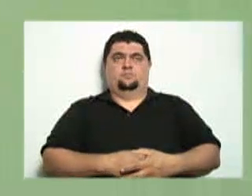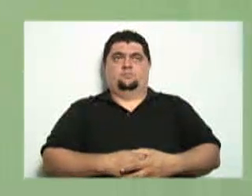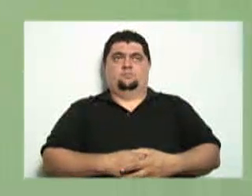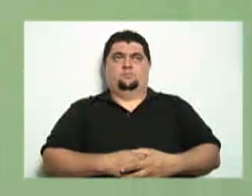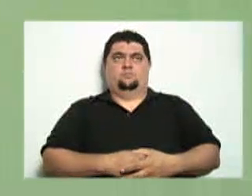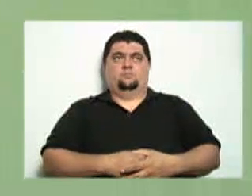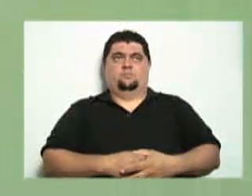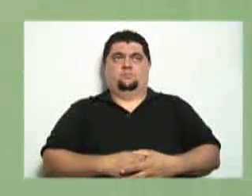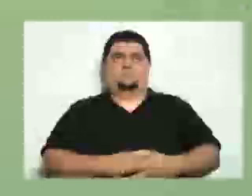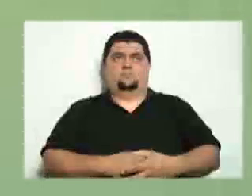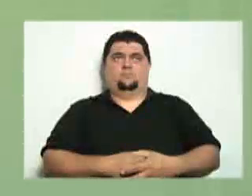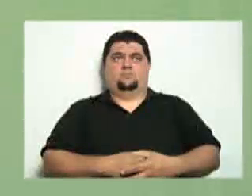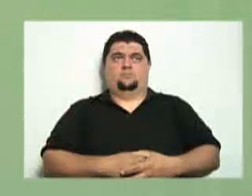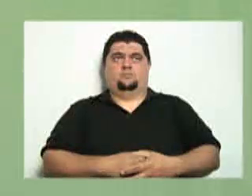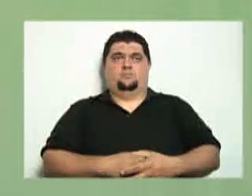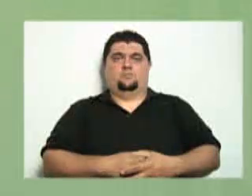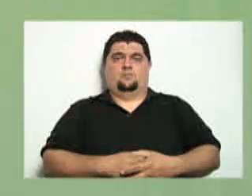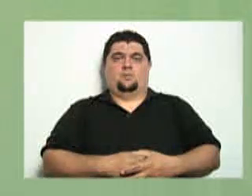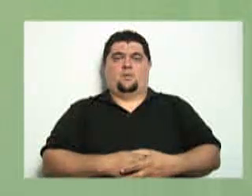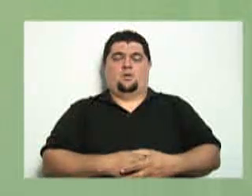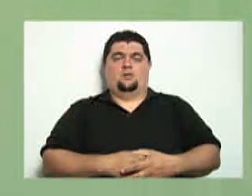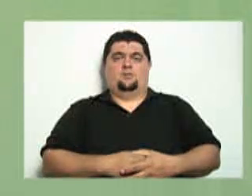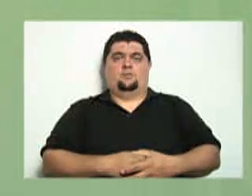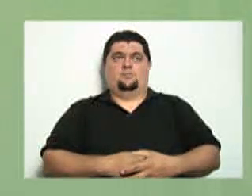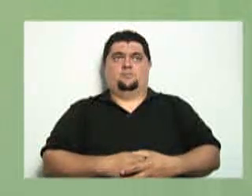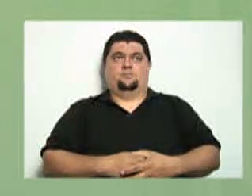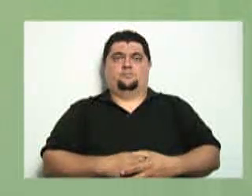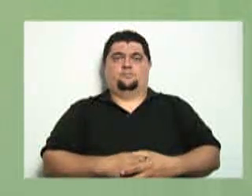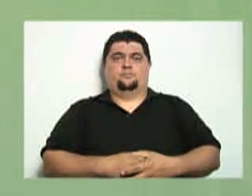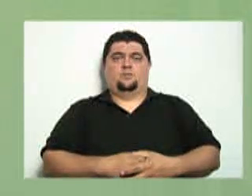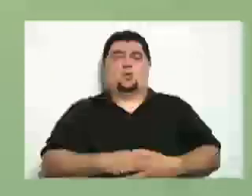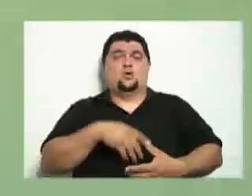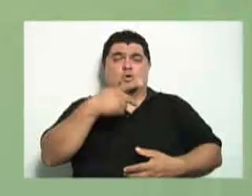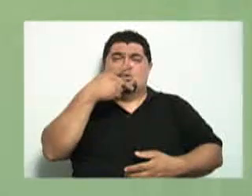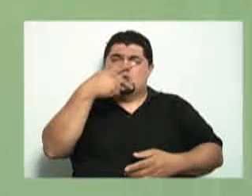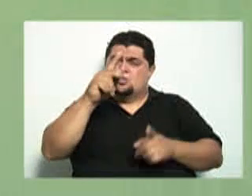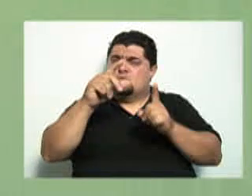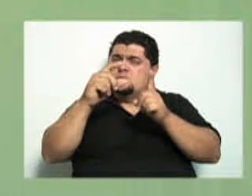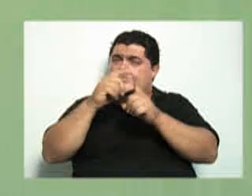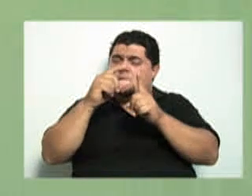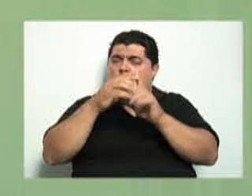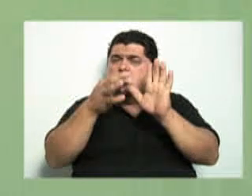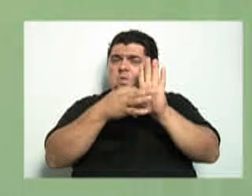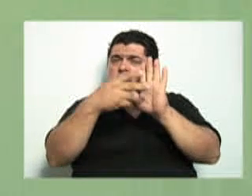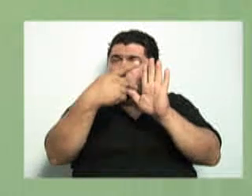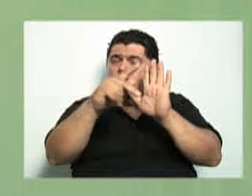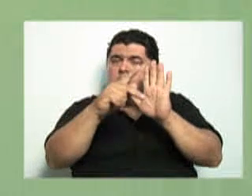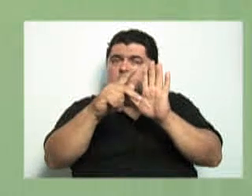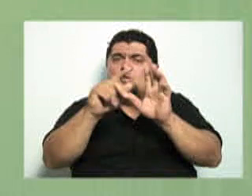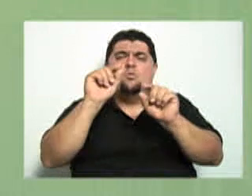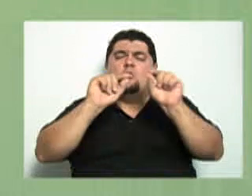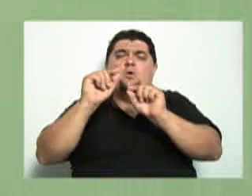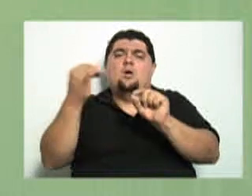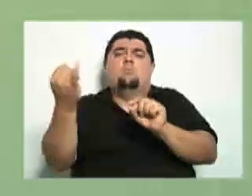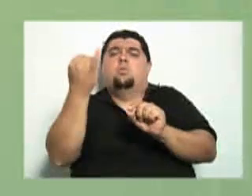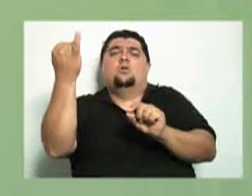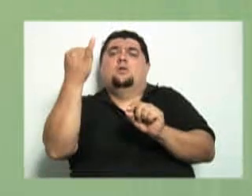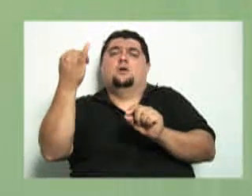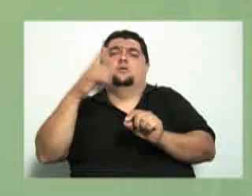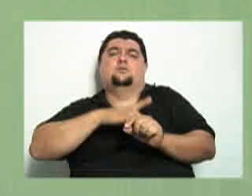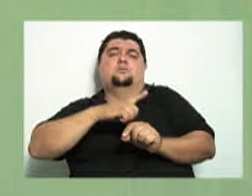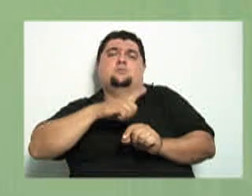2, né, ela é um pouquinho mais comprida, né? Ela fala assim: nas suas palavras, quais os fatores fundamentais